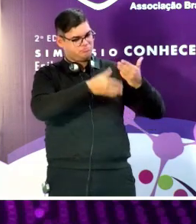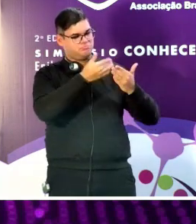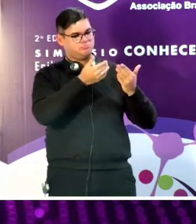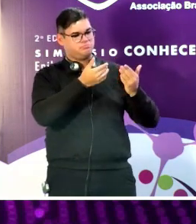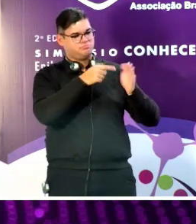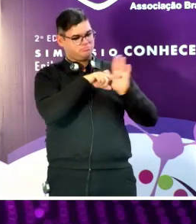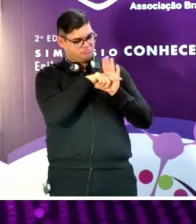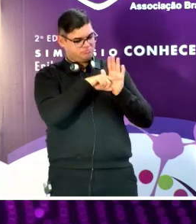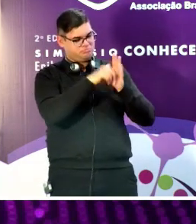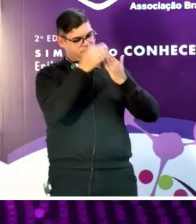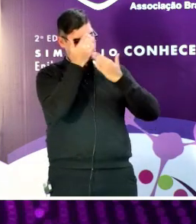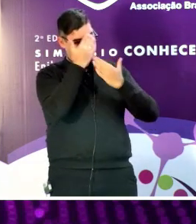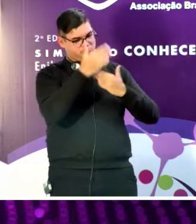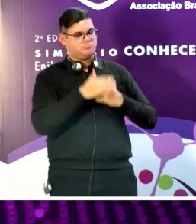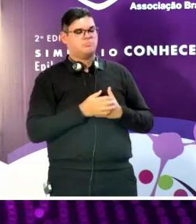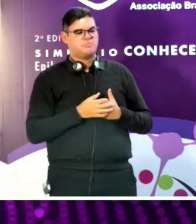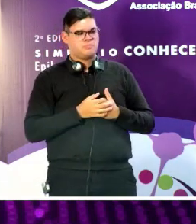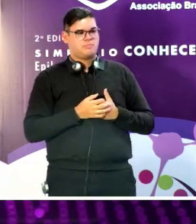pesquisa.